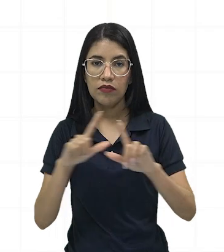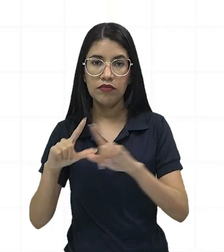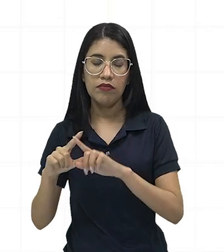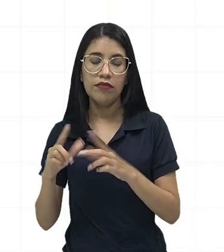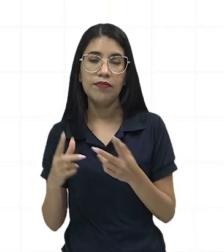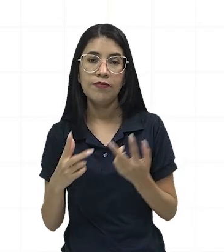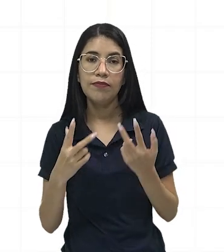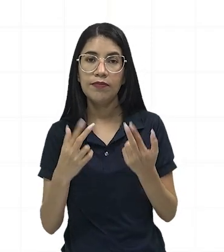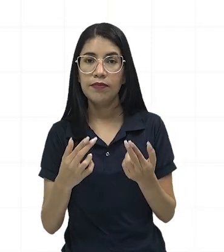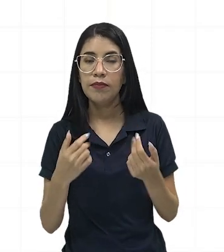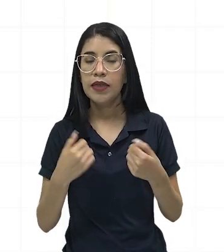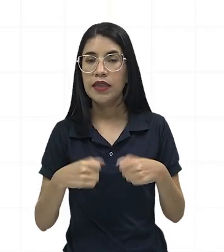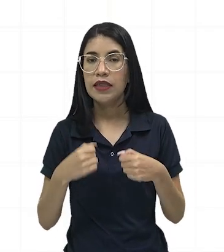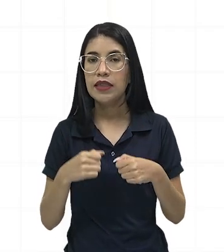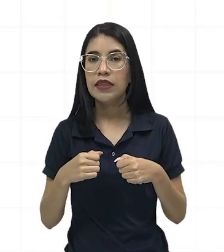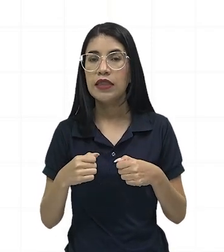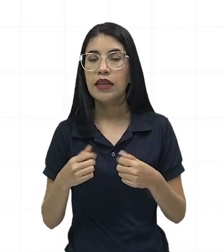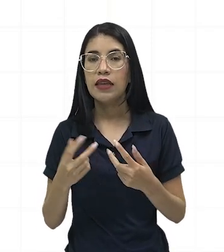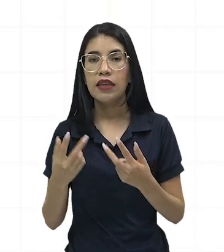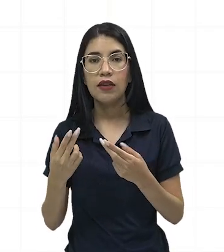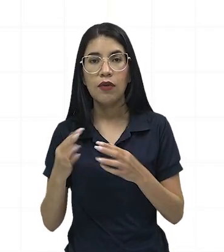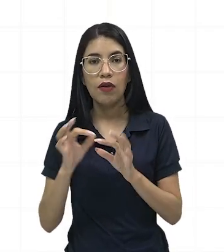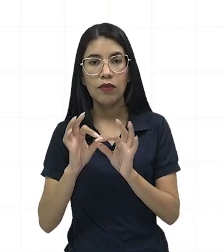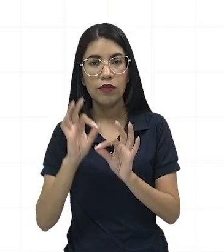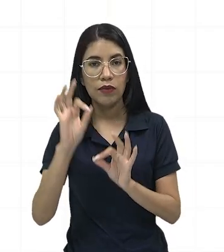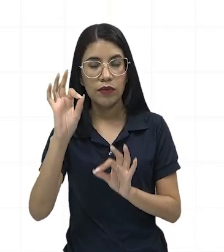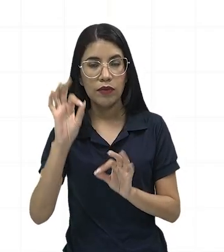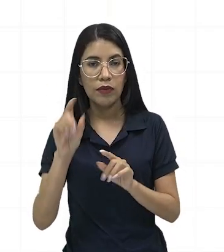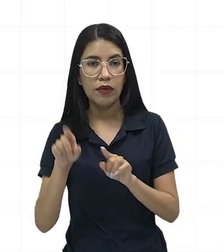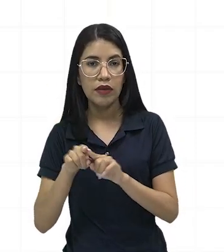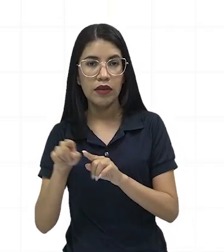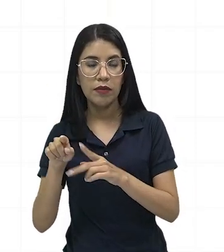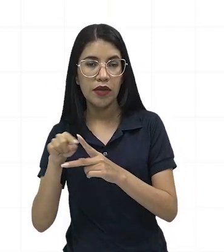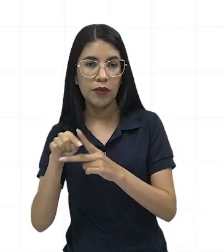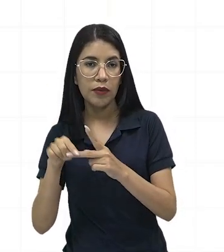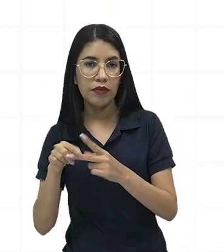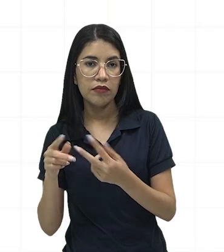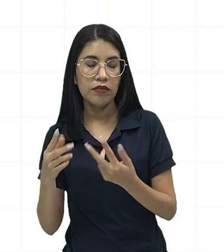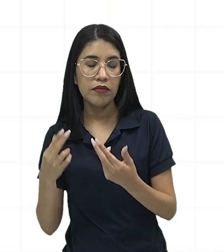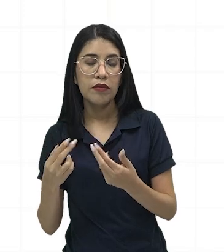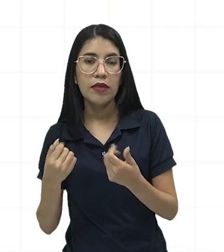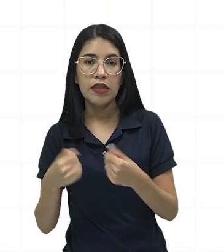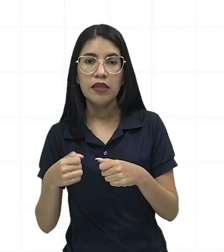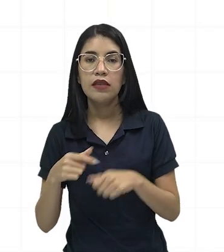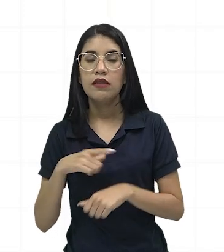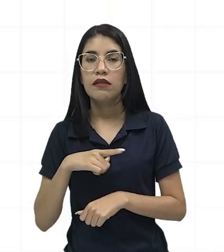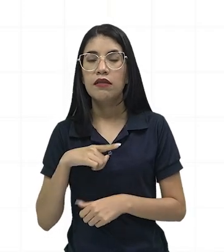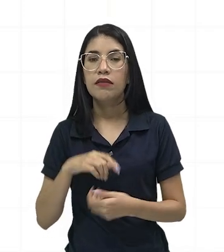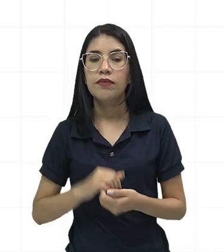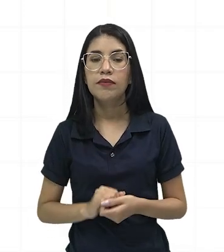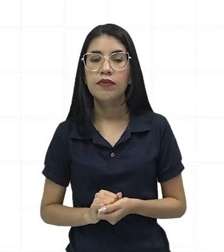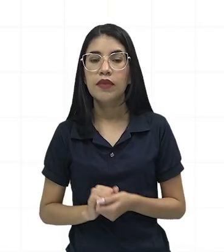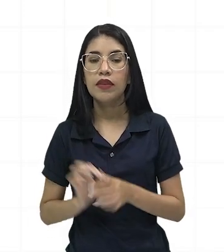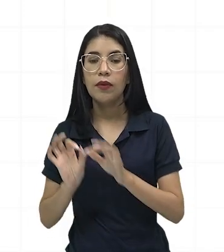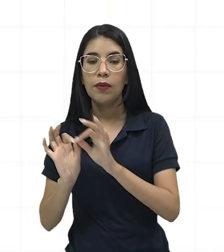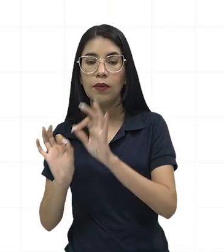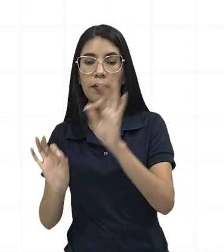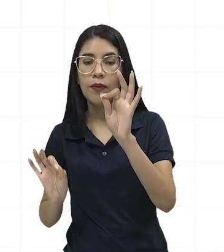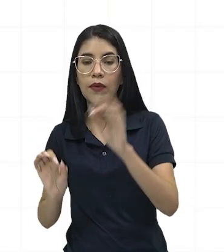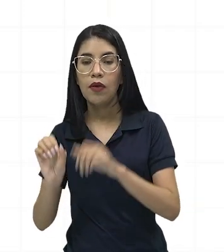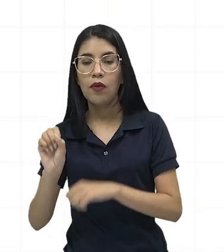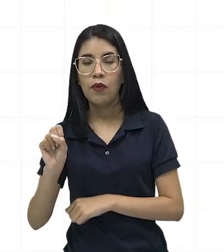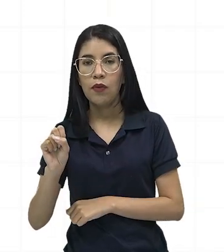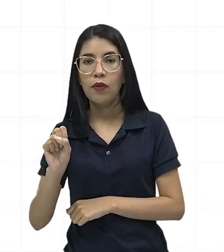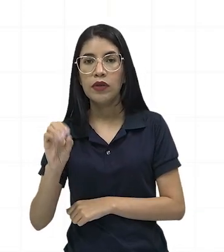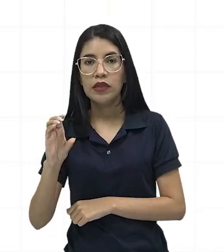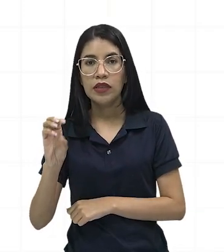precisam ter medidas congruentes de lado e de ângulo. Então, esse lado mede 8, esse também